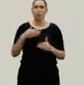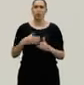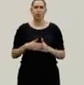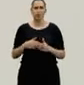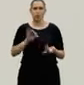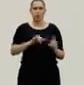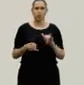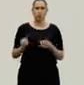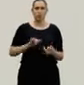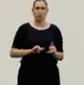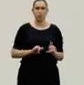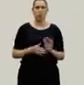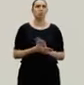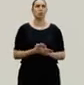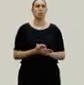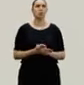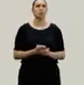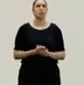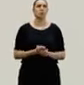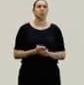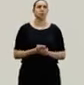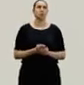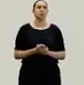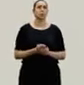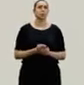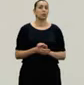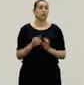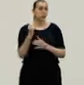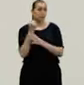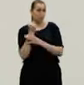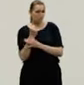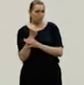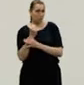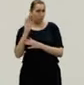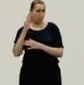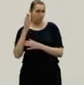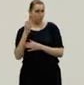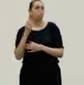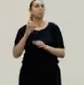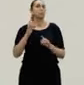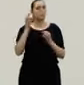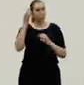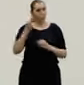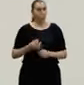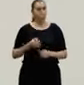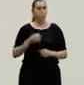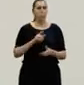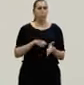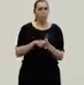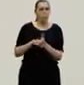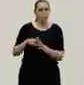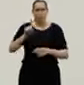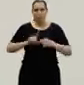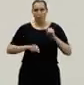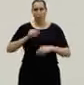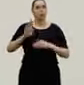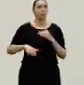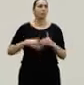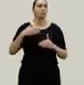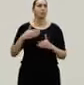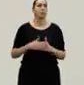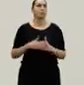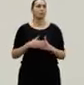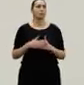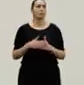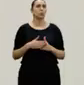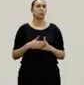um laboratório, de nível de biossegurança adequado para se trabalhar com esses materiais, e tudo isso nós temos